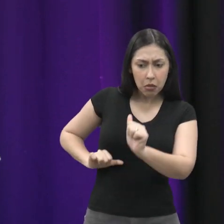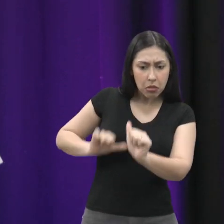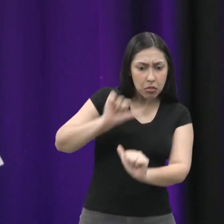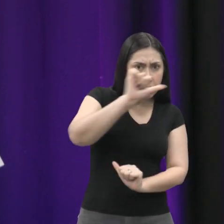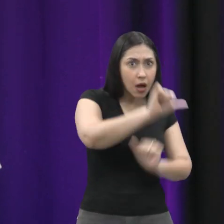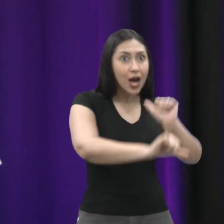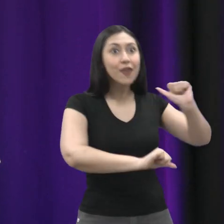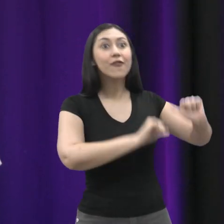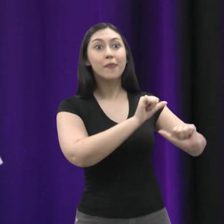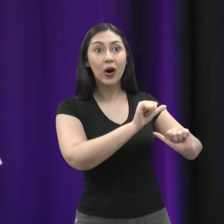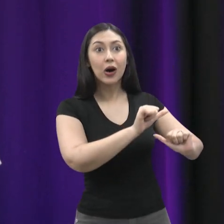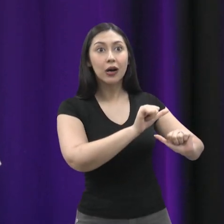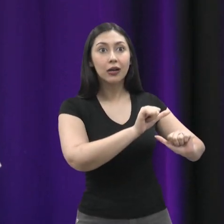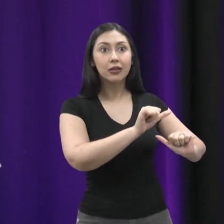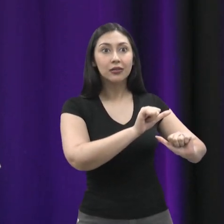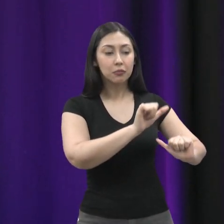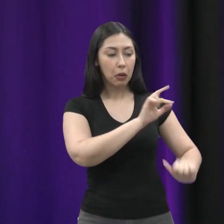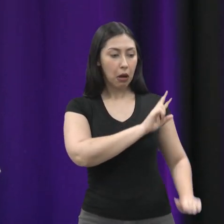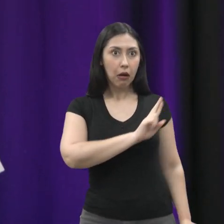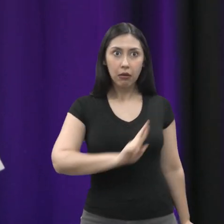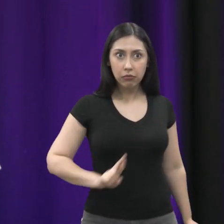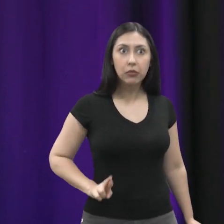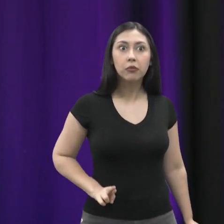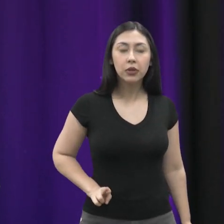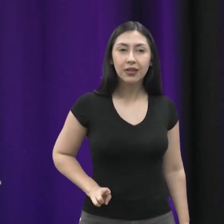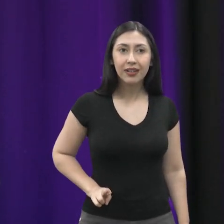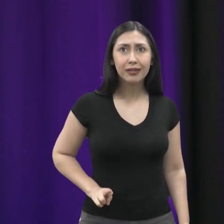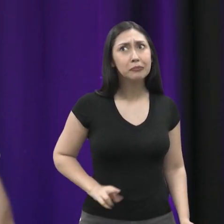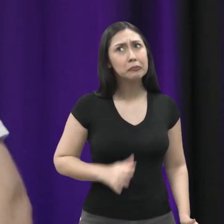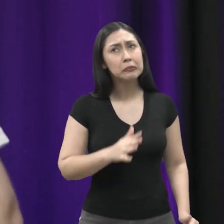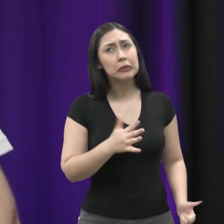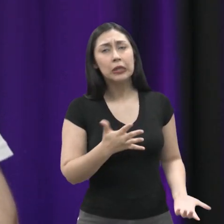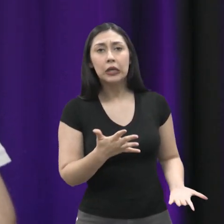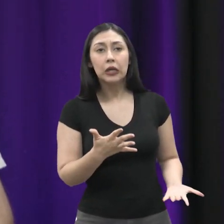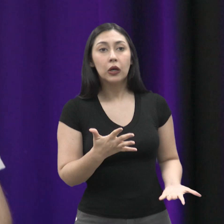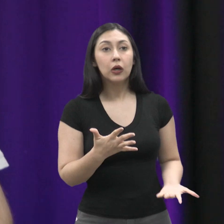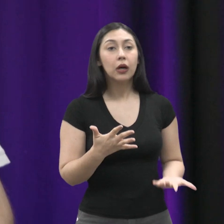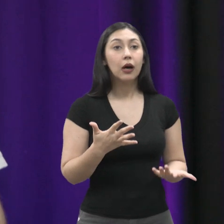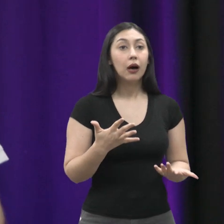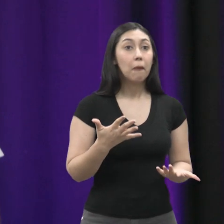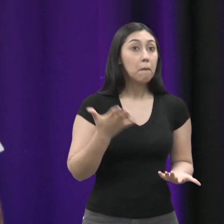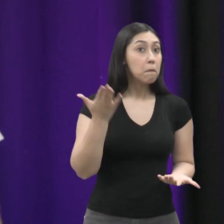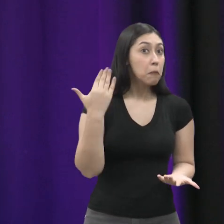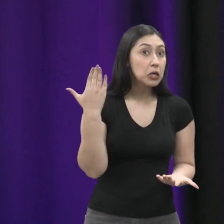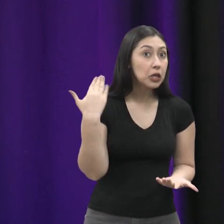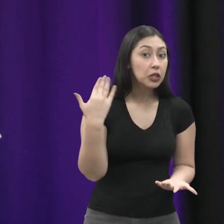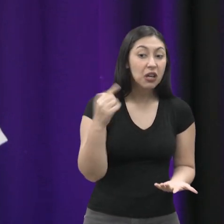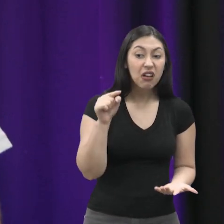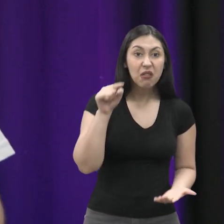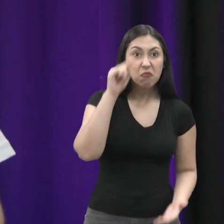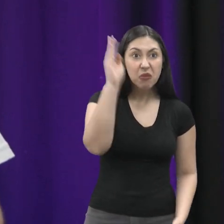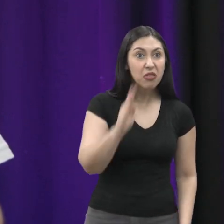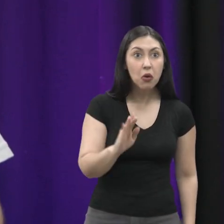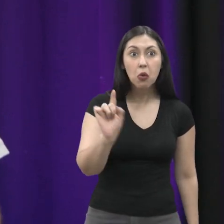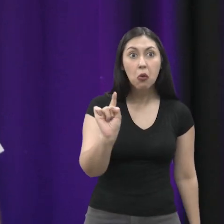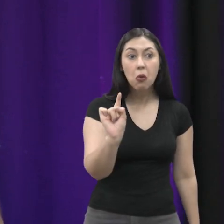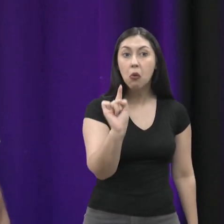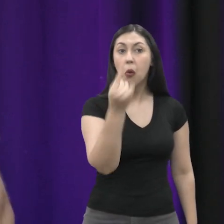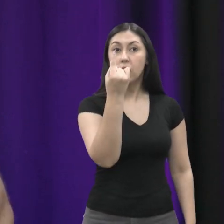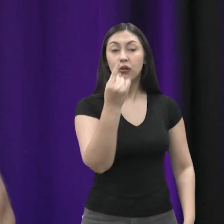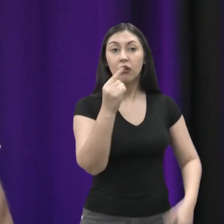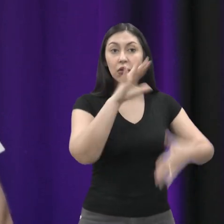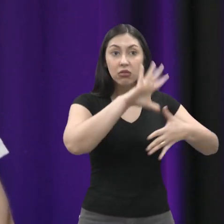república, o último país, né, praticamente o único país da América a não se tornar uma república logo após